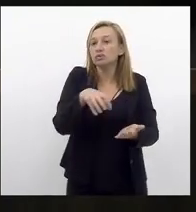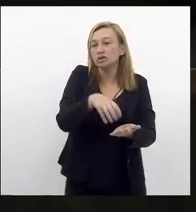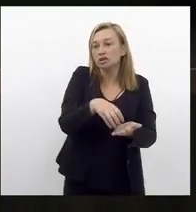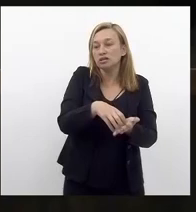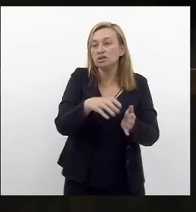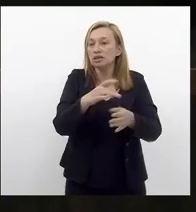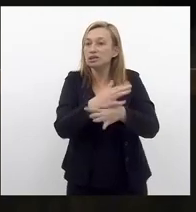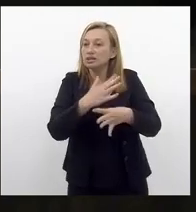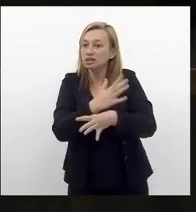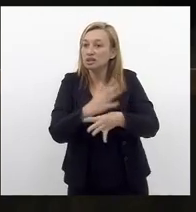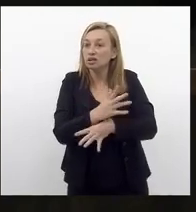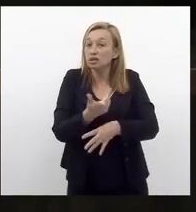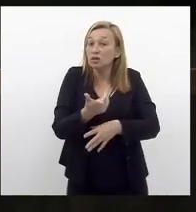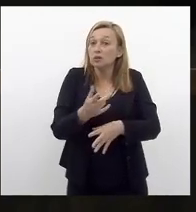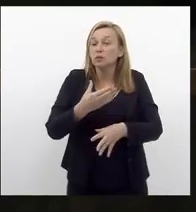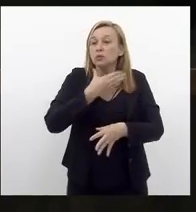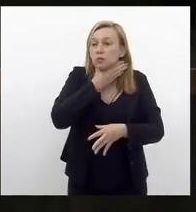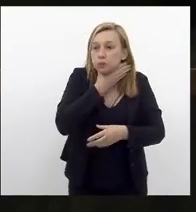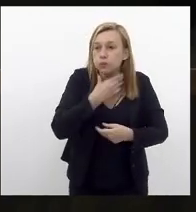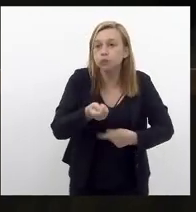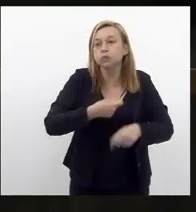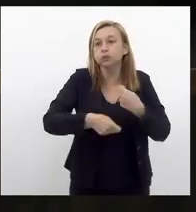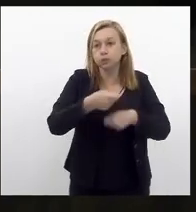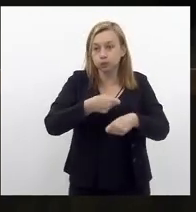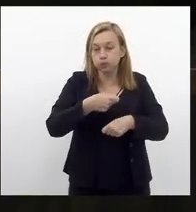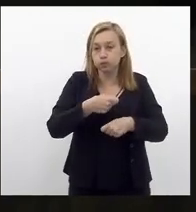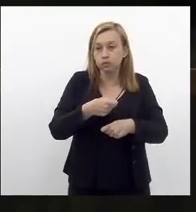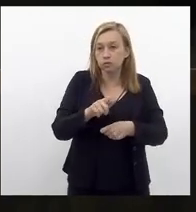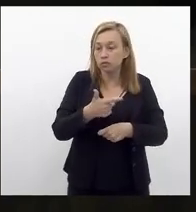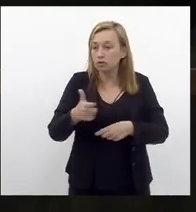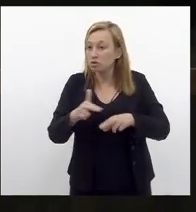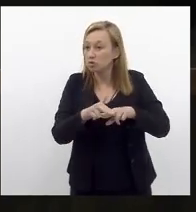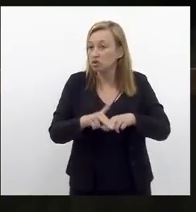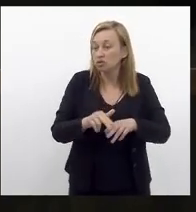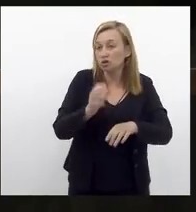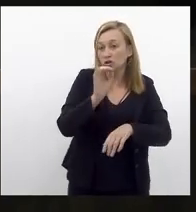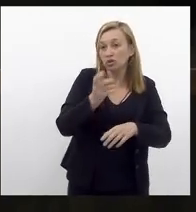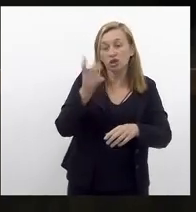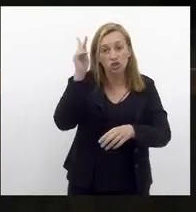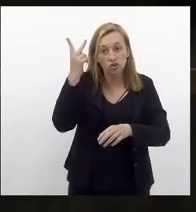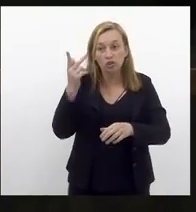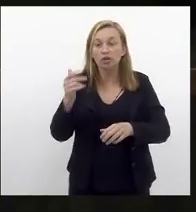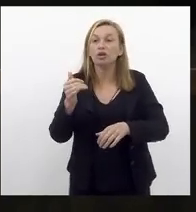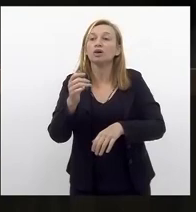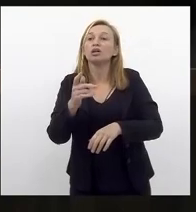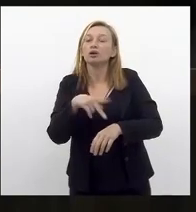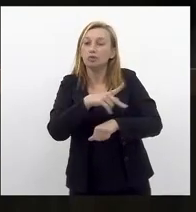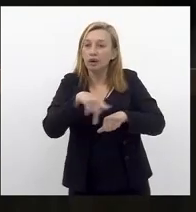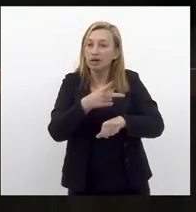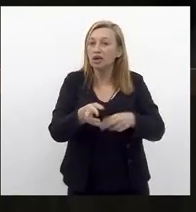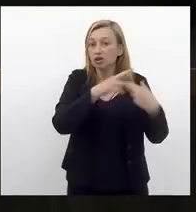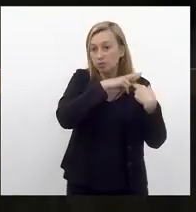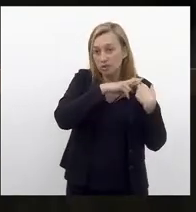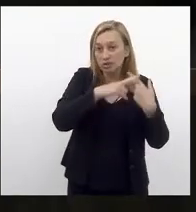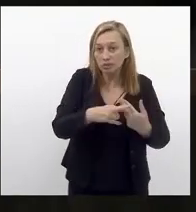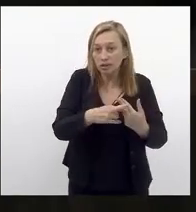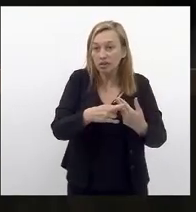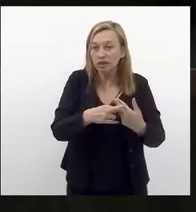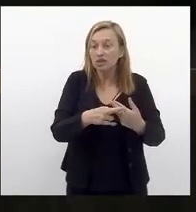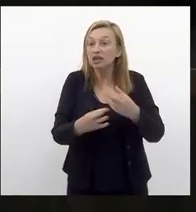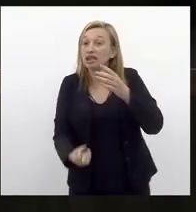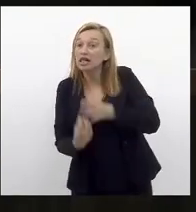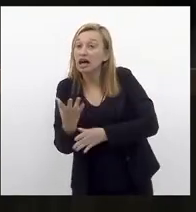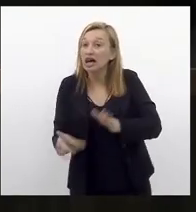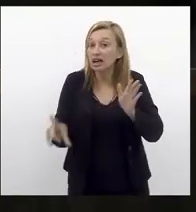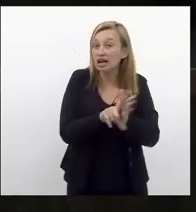reflete uma crise uma crise econômica sem precedente na história do nosso país temos que assumir responsabilidades que vão além de fazer